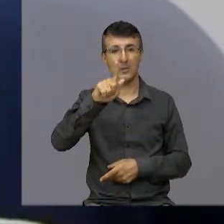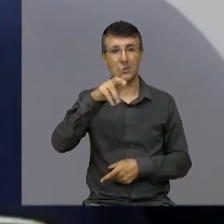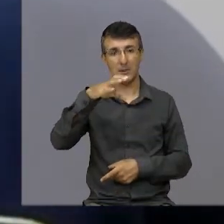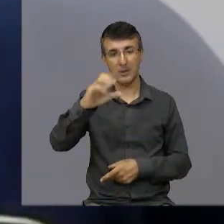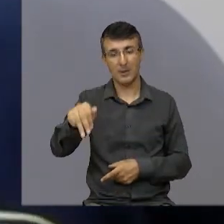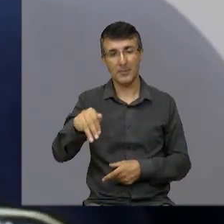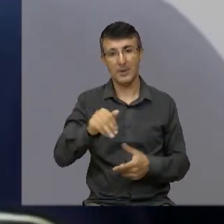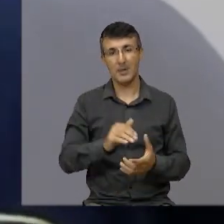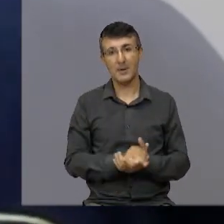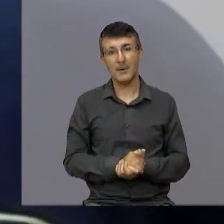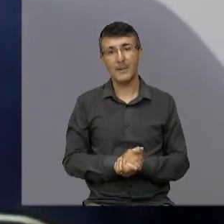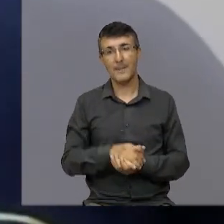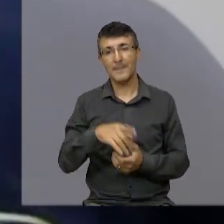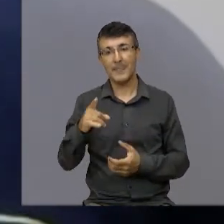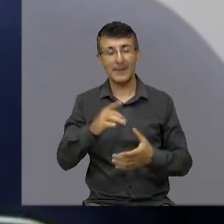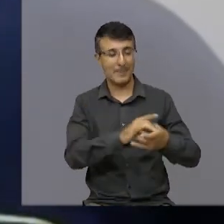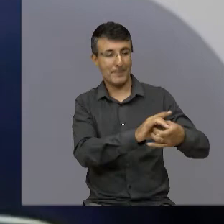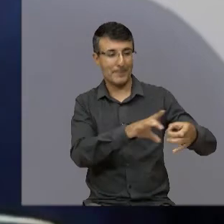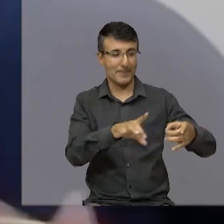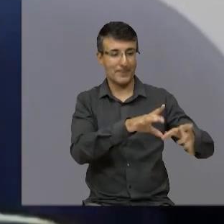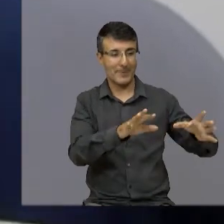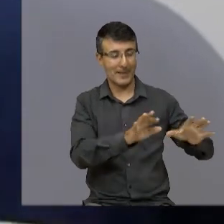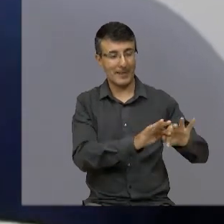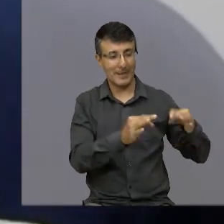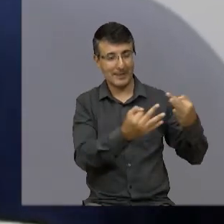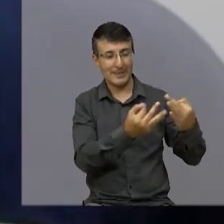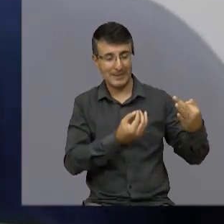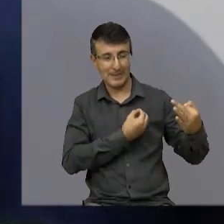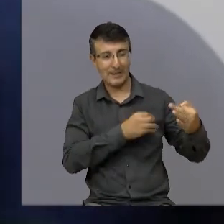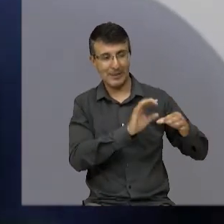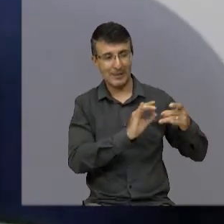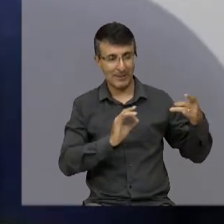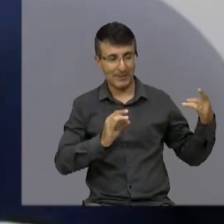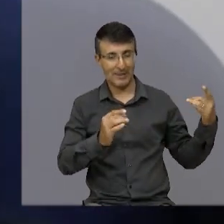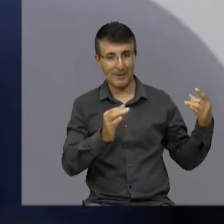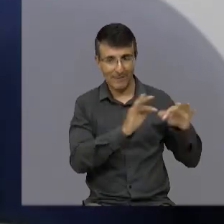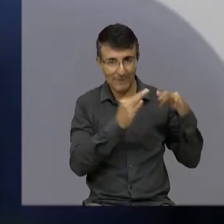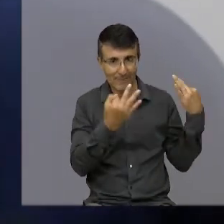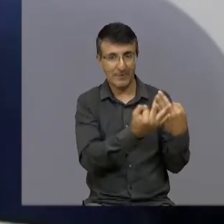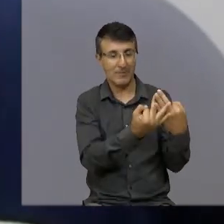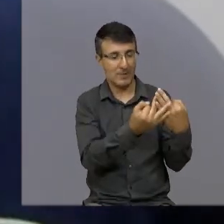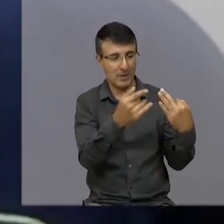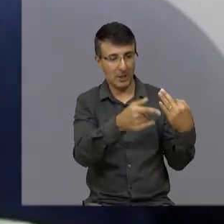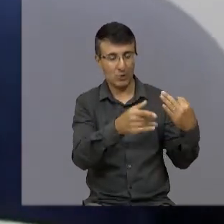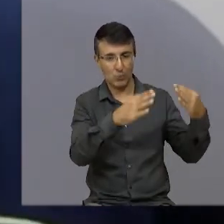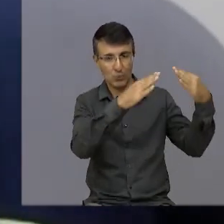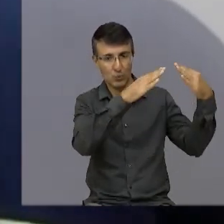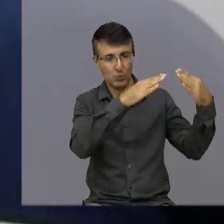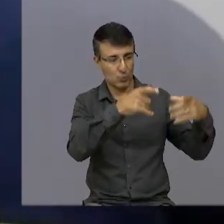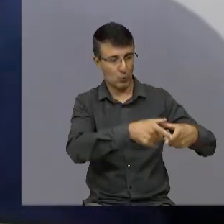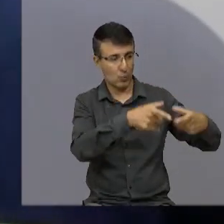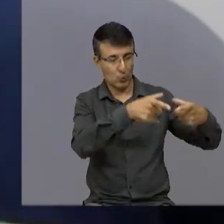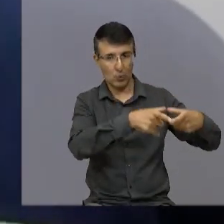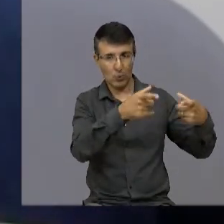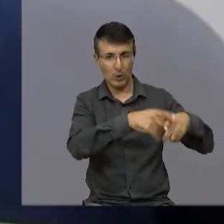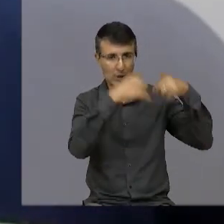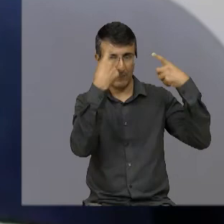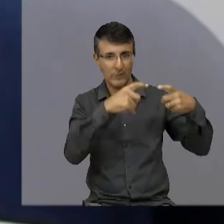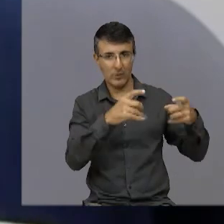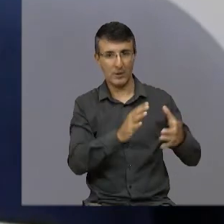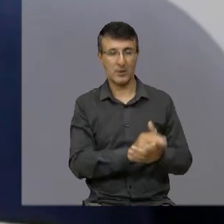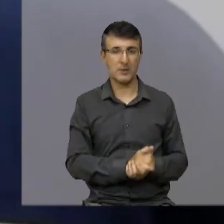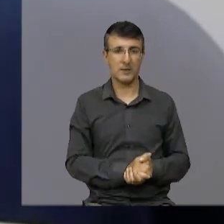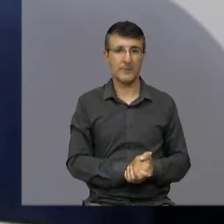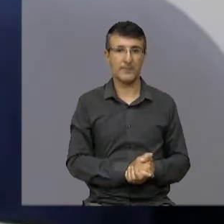vida familiar. Então, no meu modo de ver, existem essas coisas, que é a quebra